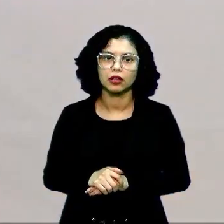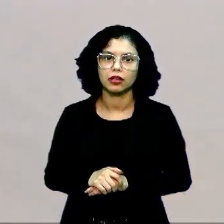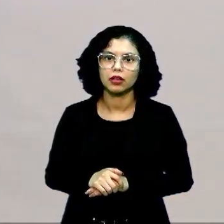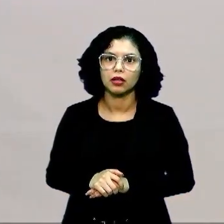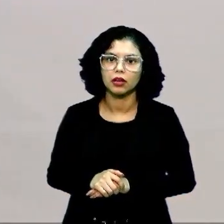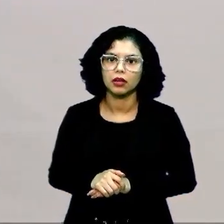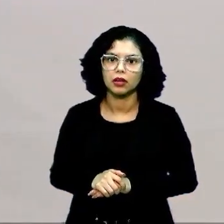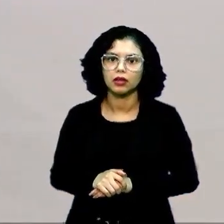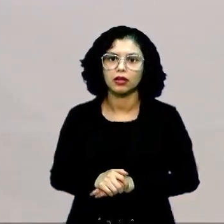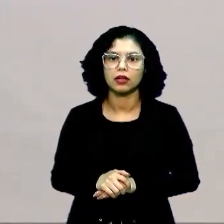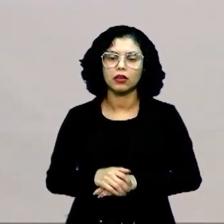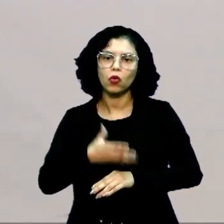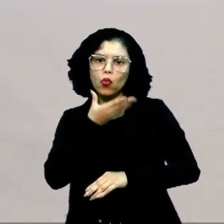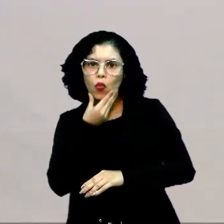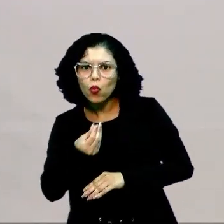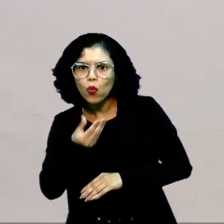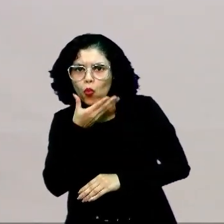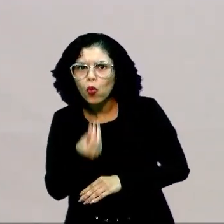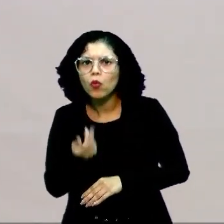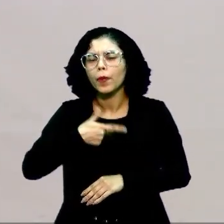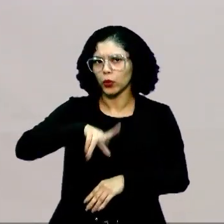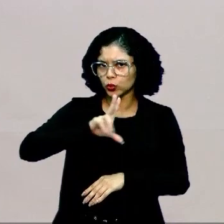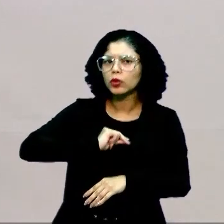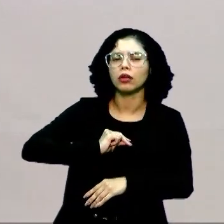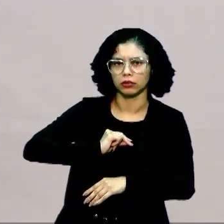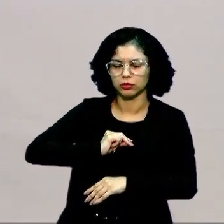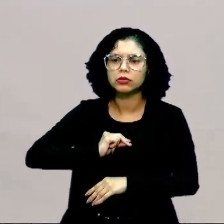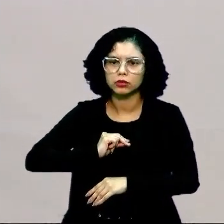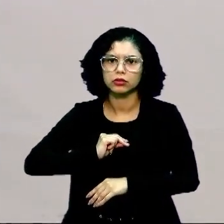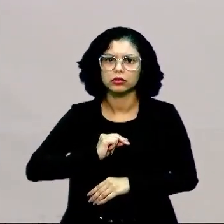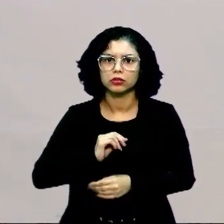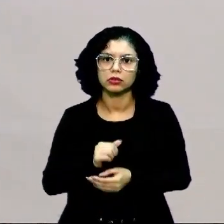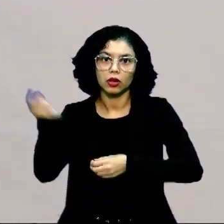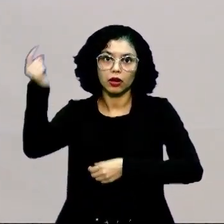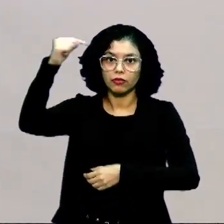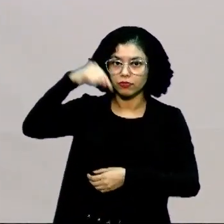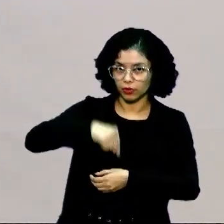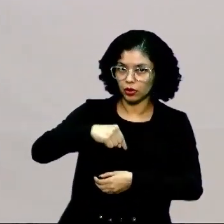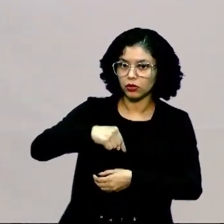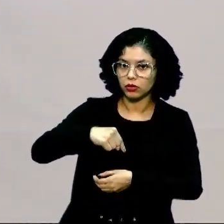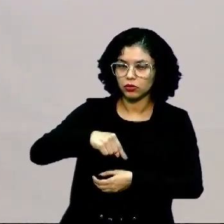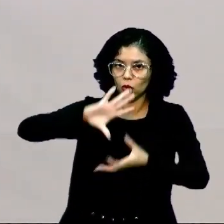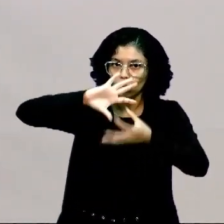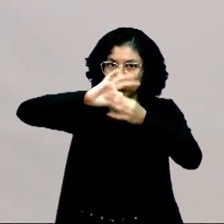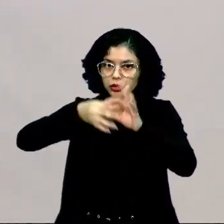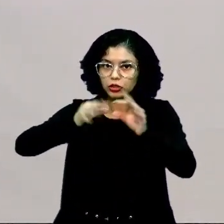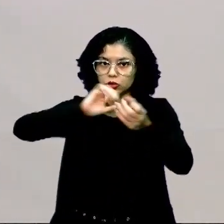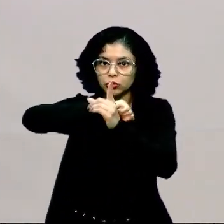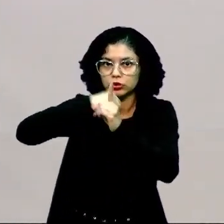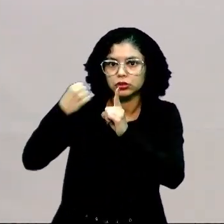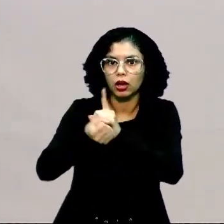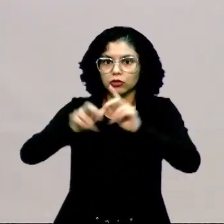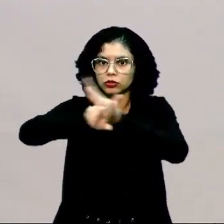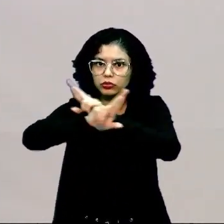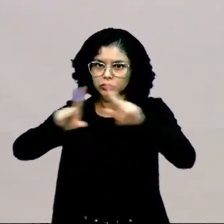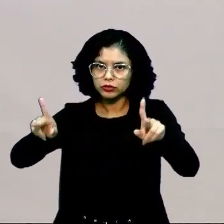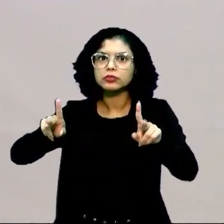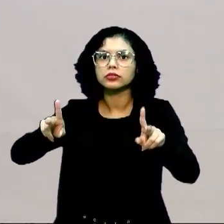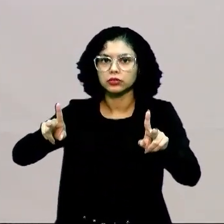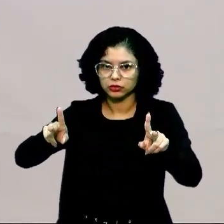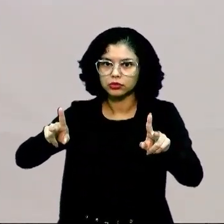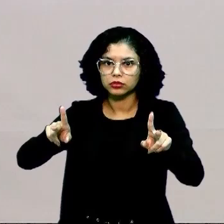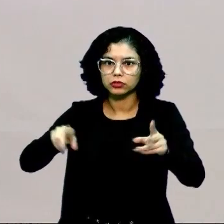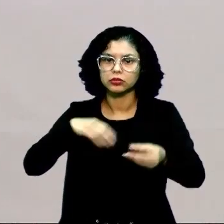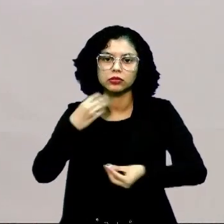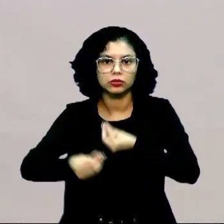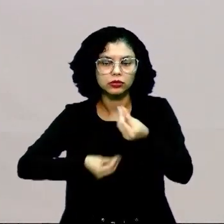O homem europeu, o homem português, ele vem de um contexto social que, conforme eu